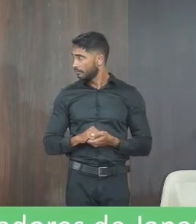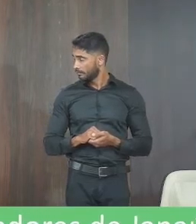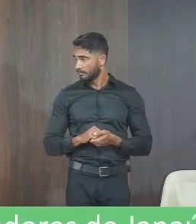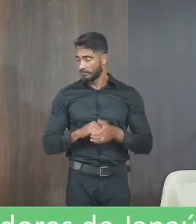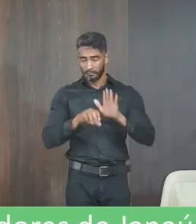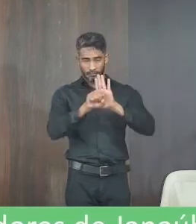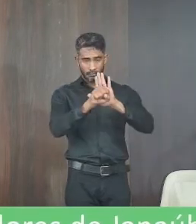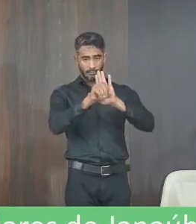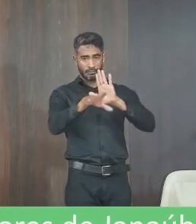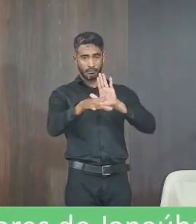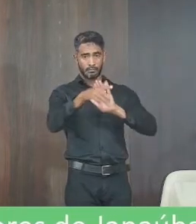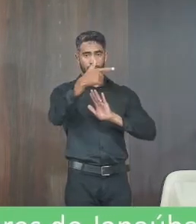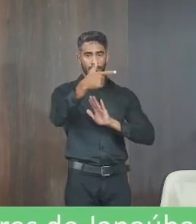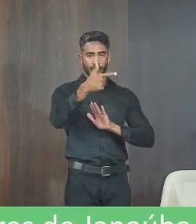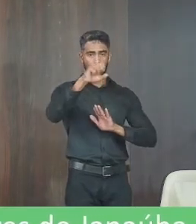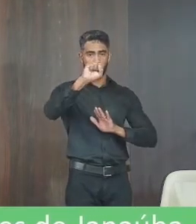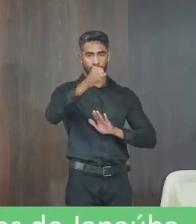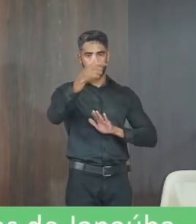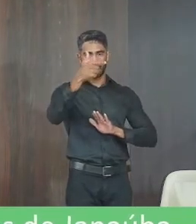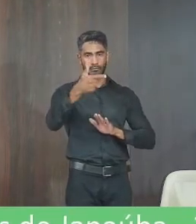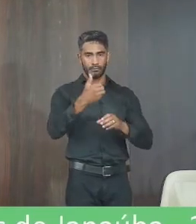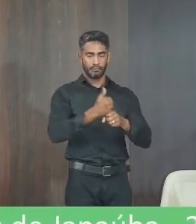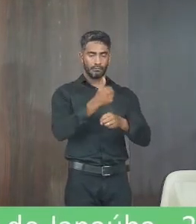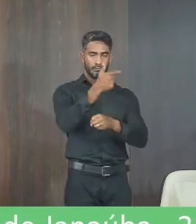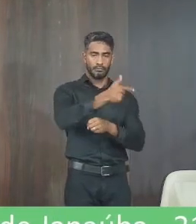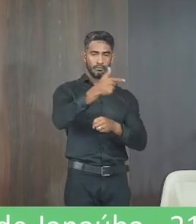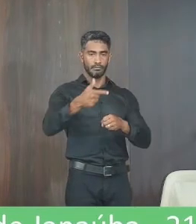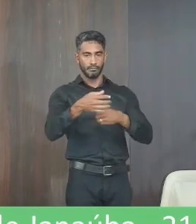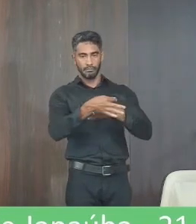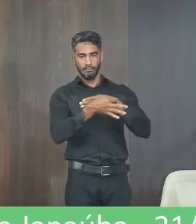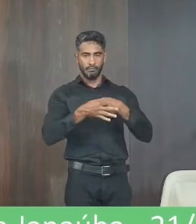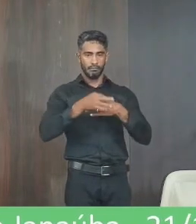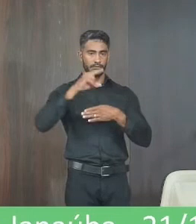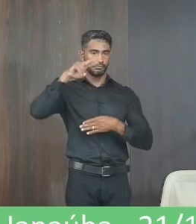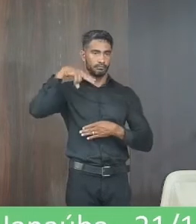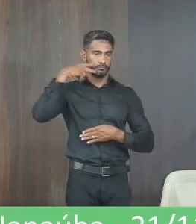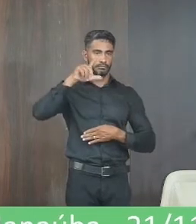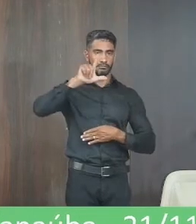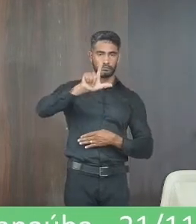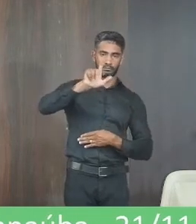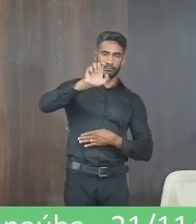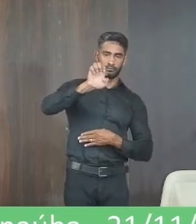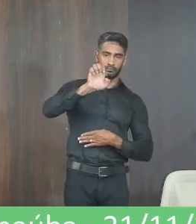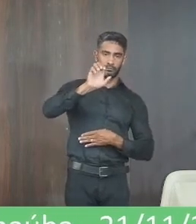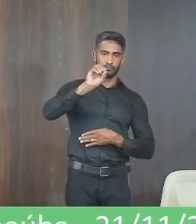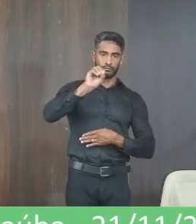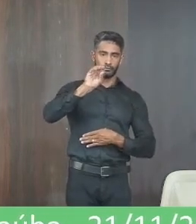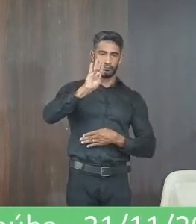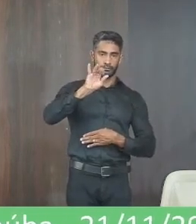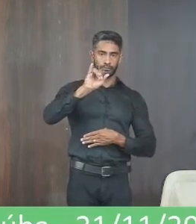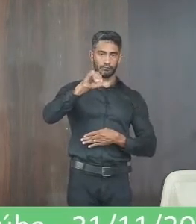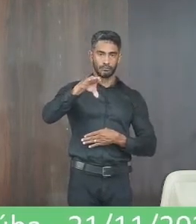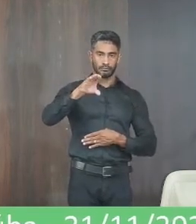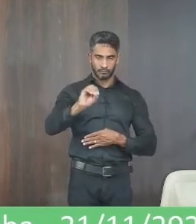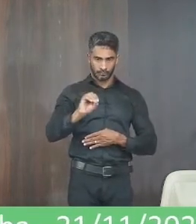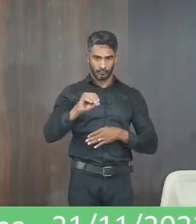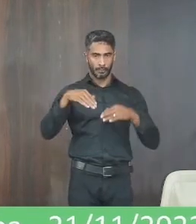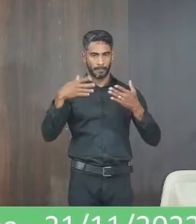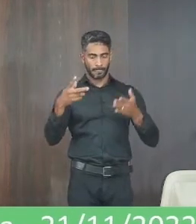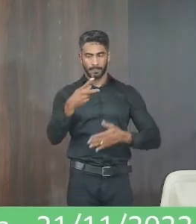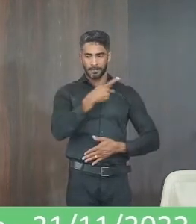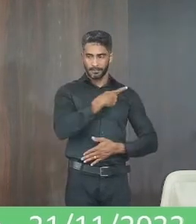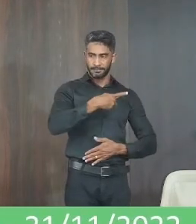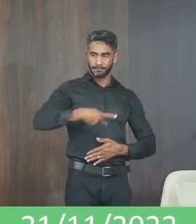indicação necessidade 282 2022 autoria o vereador Leobino Antunes de Bem excelentíssimo senhor